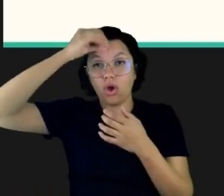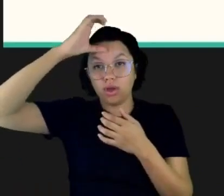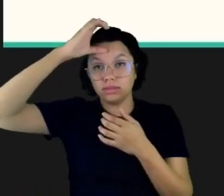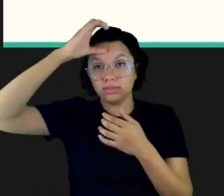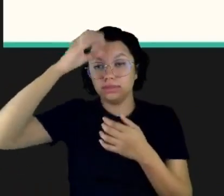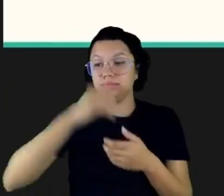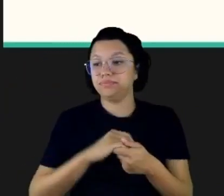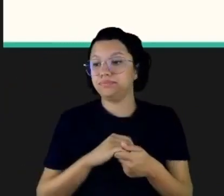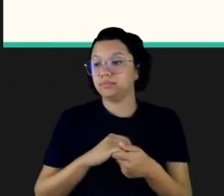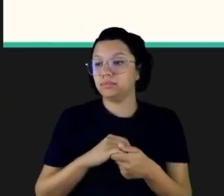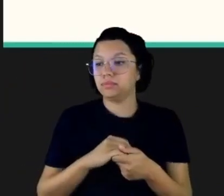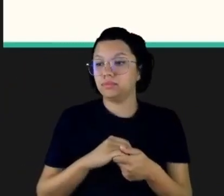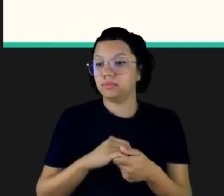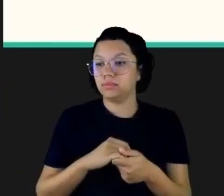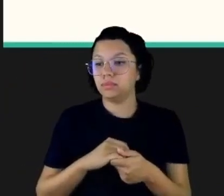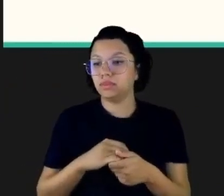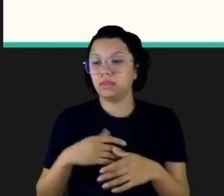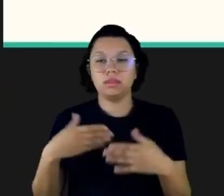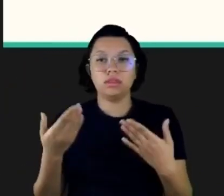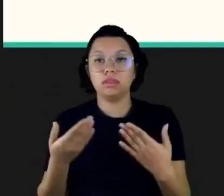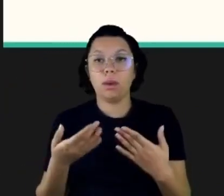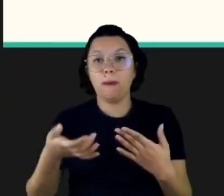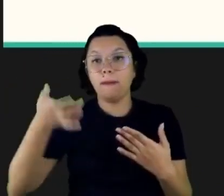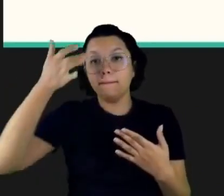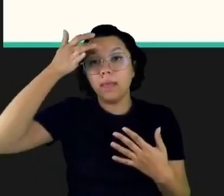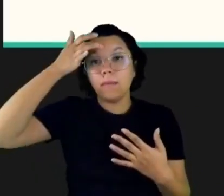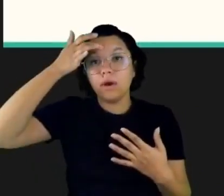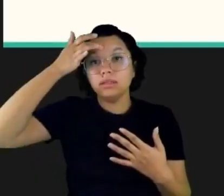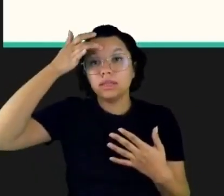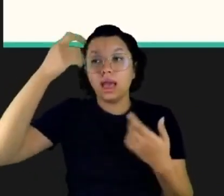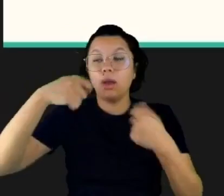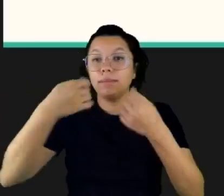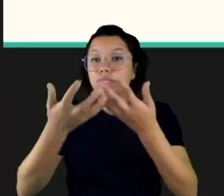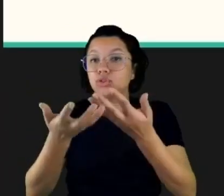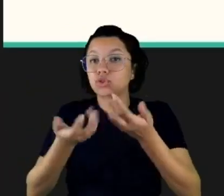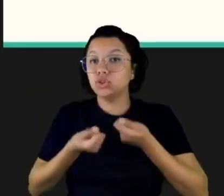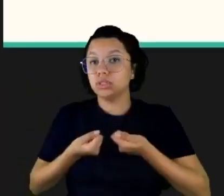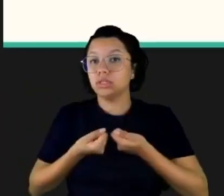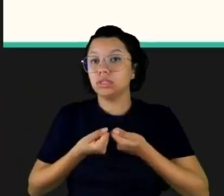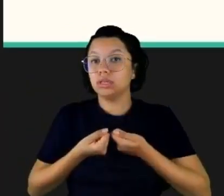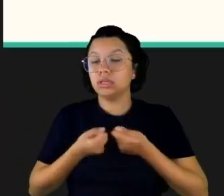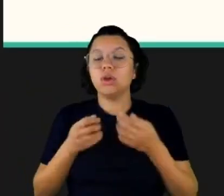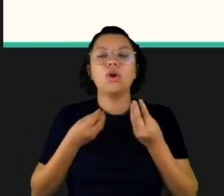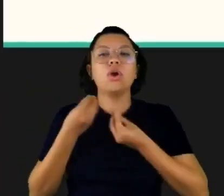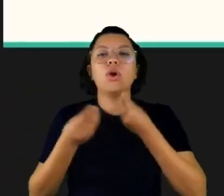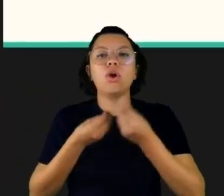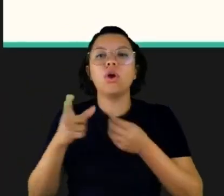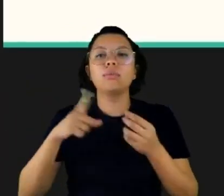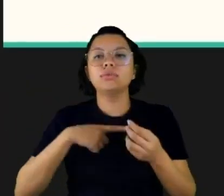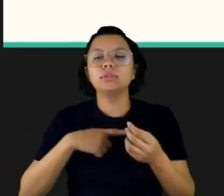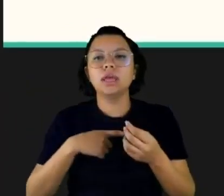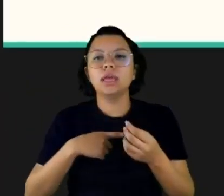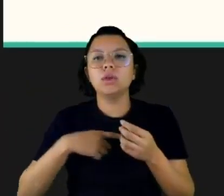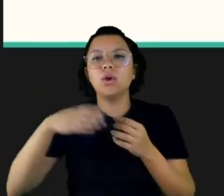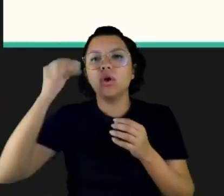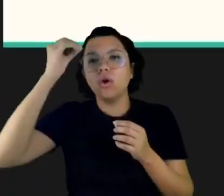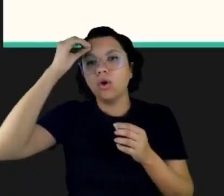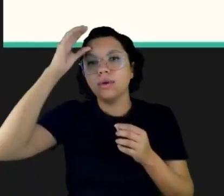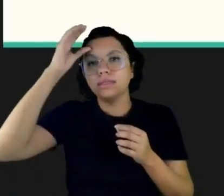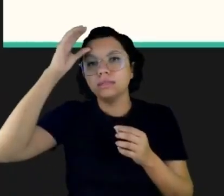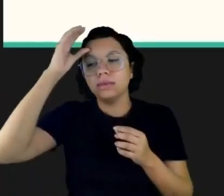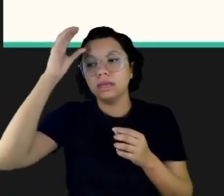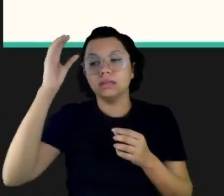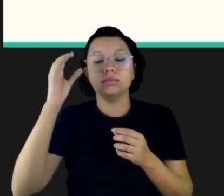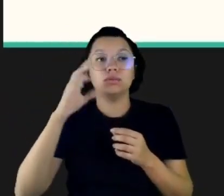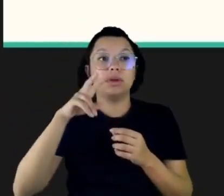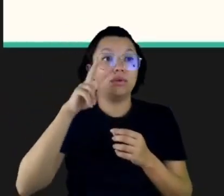coisa para ficar memorizada, eu preciso adquirir. Eu adquiro o conhecimento através dos 5 sentidos. Eu vejo, eu ouço, eu sinto